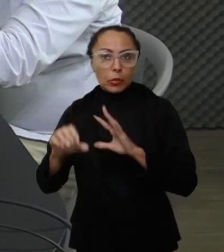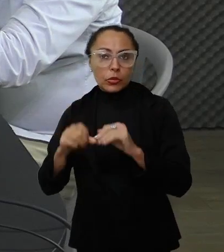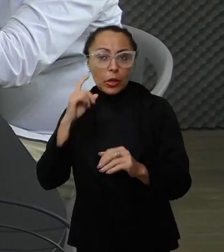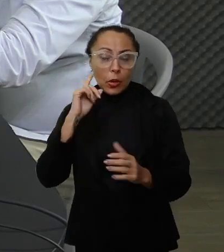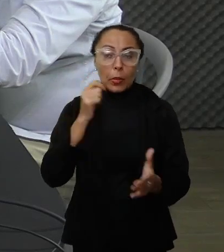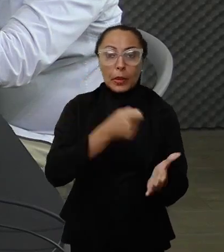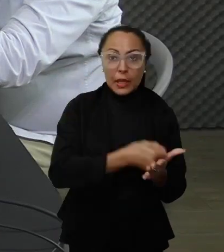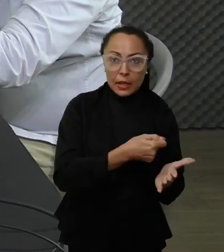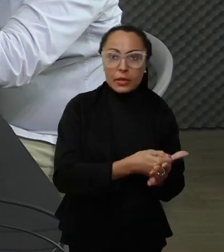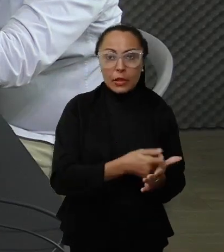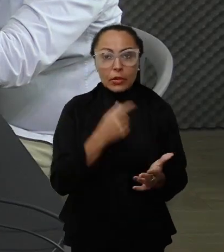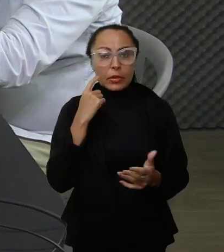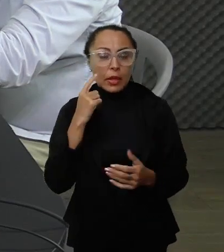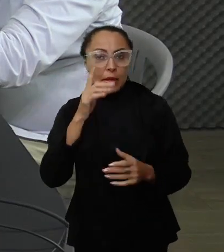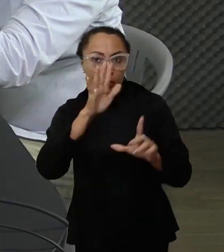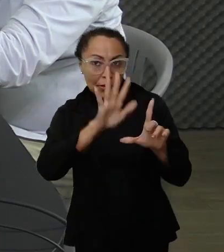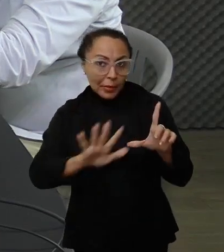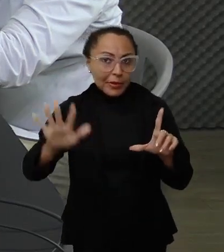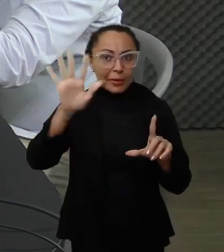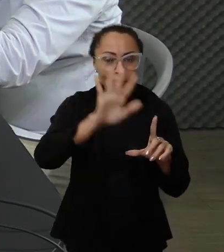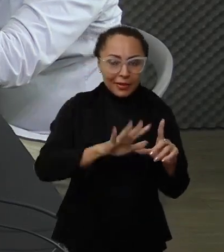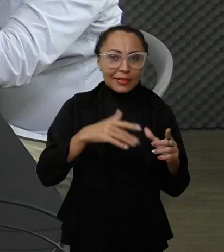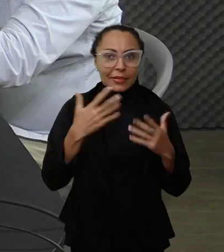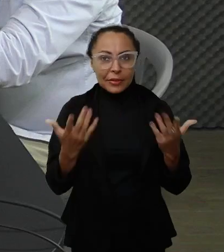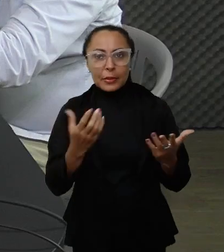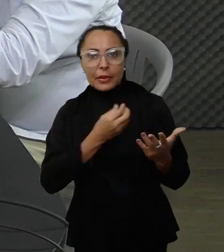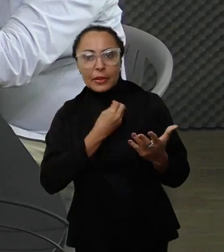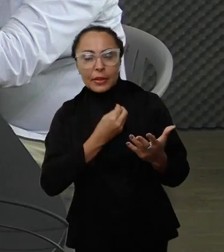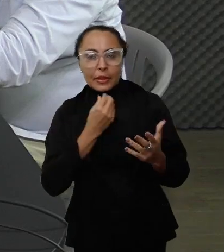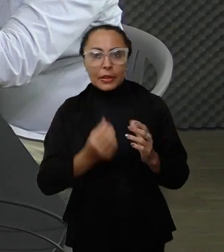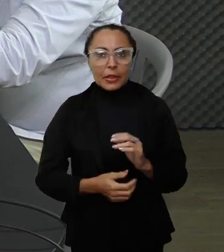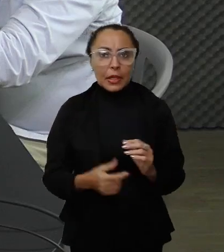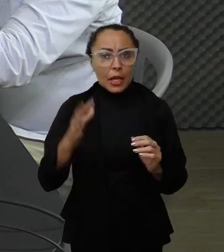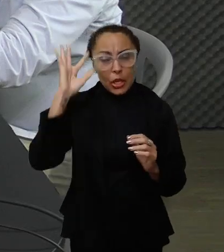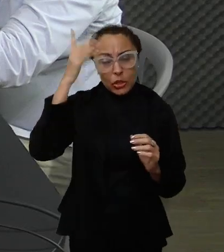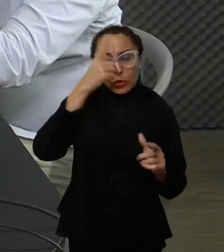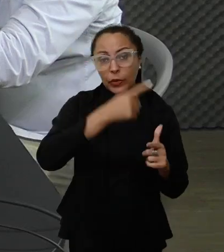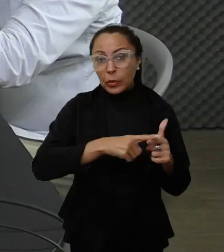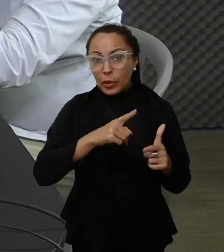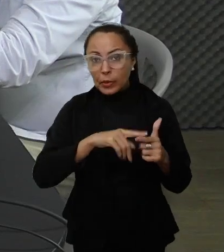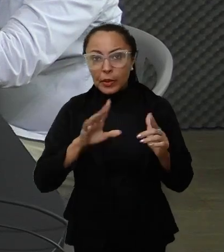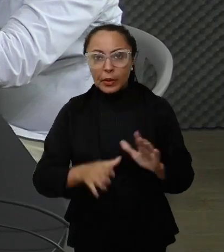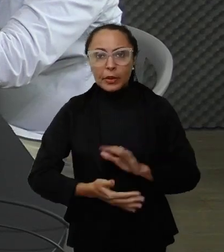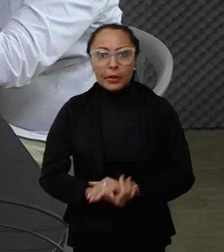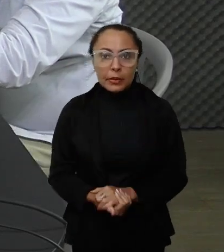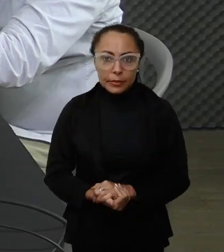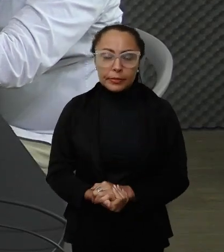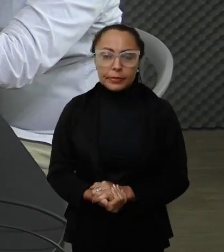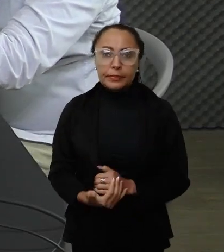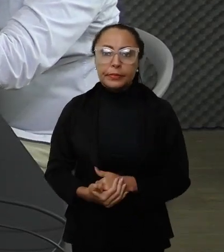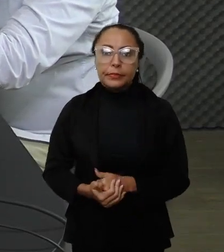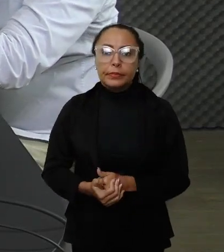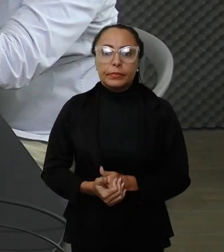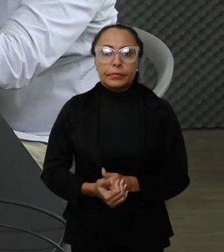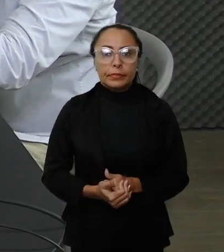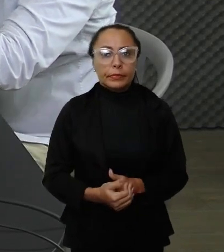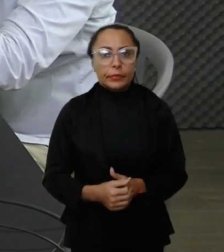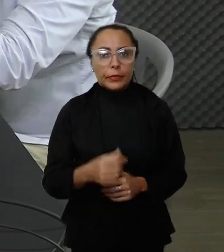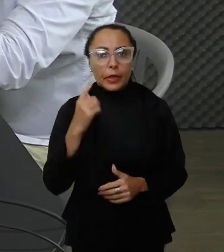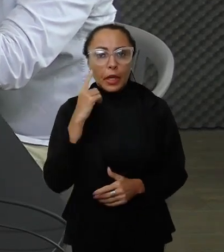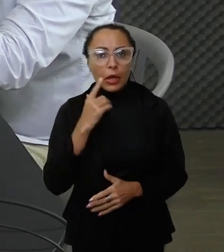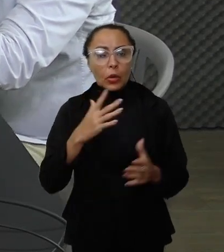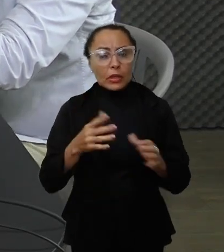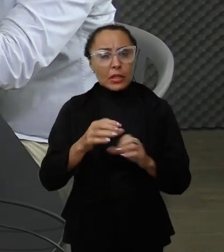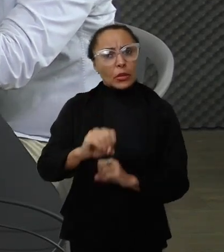dele, como aquela plataforma existe para isso, resolver o seu problema. Interessante. Agora, essa pauta da